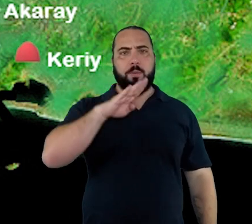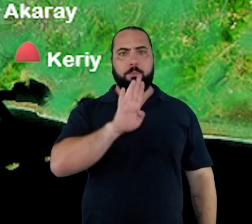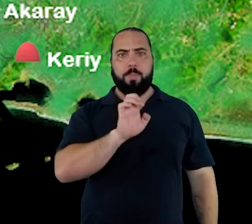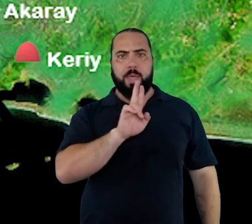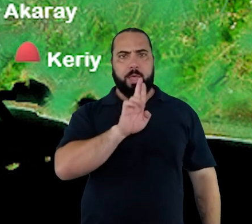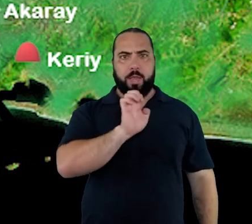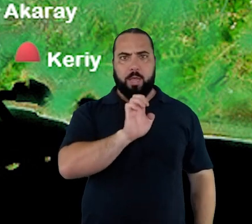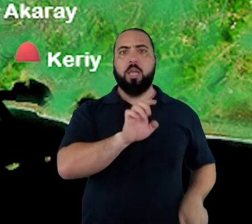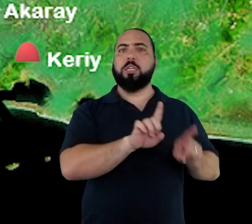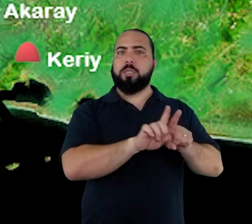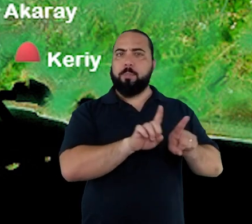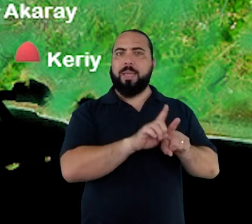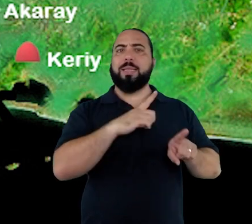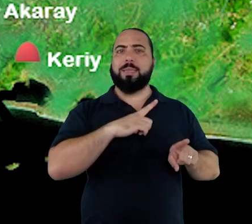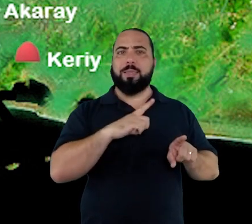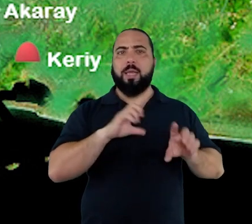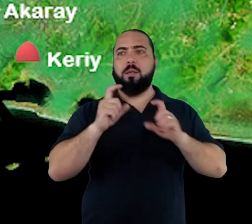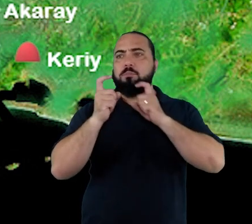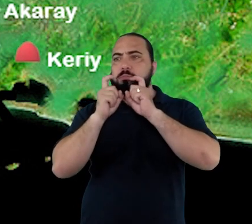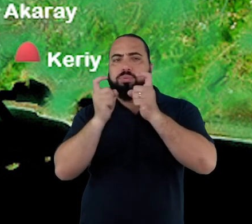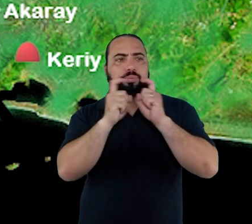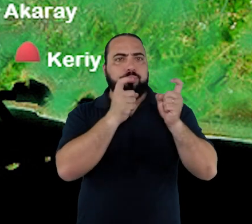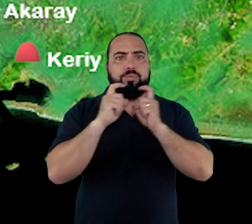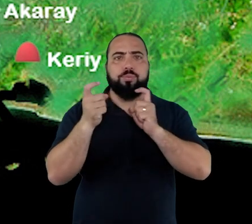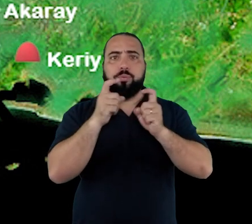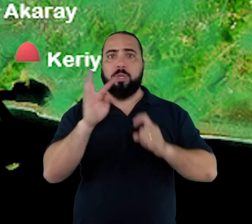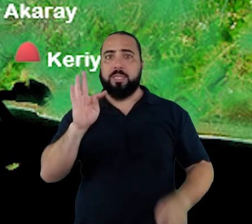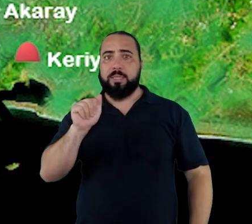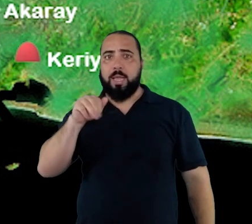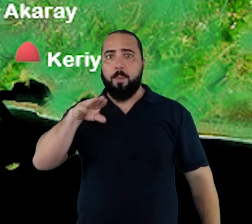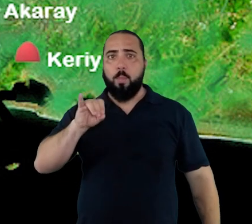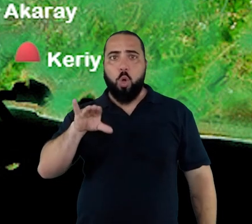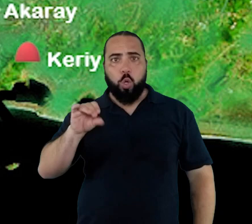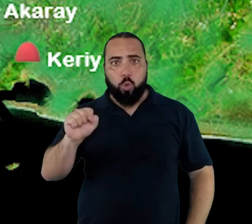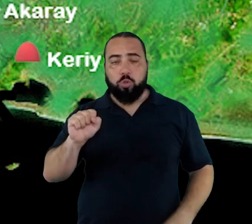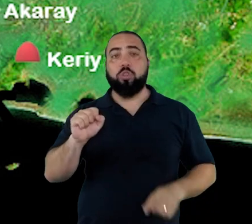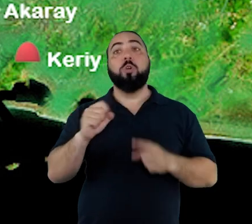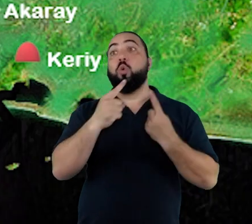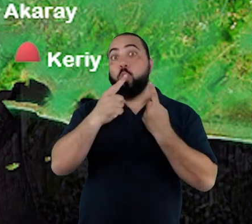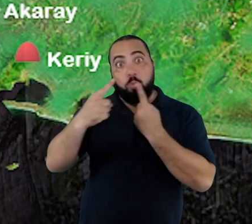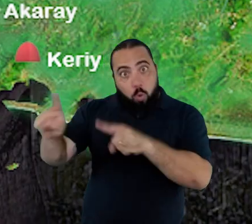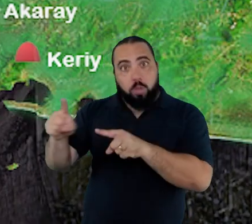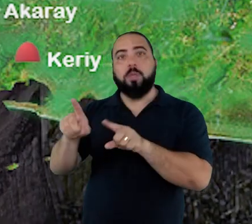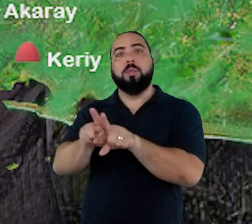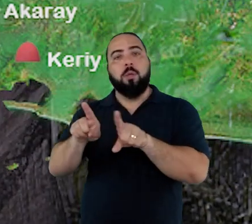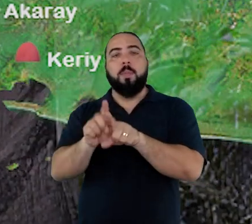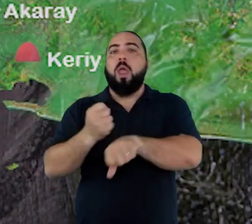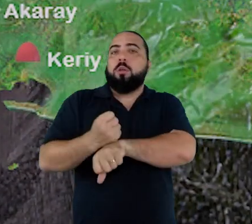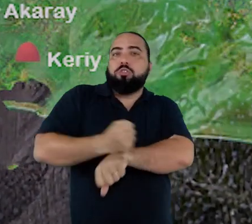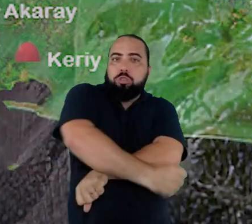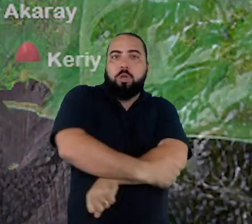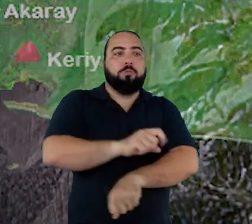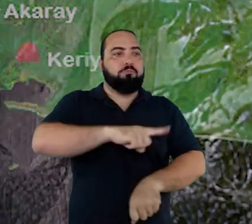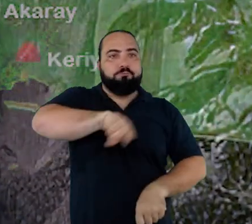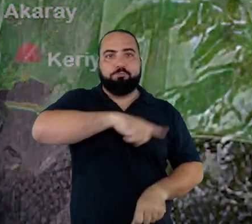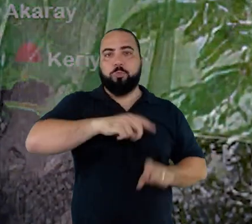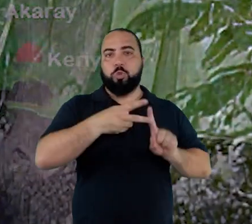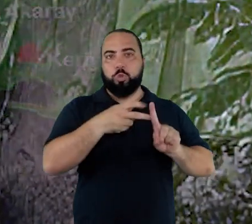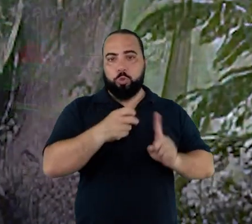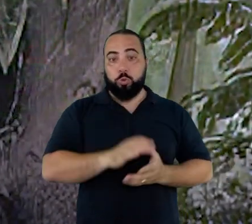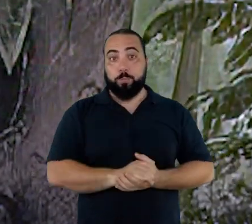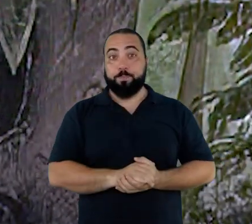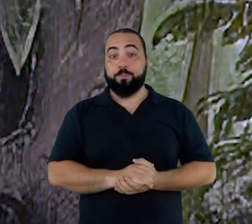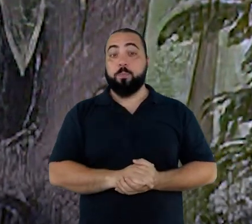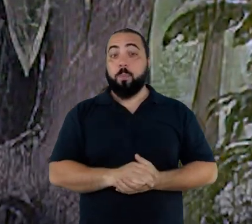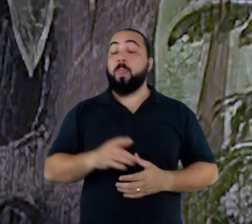também liderou a Confederação dos Tamoios, que era uma reunião de povos indígenas que lutavam contra a escravização dos seus pares. Desenho, indígenas na mata. Na